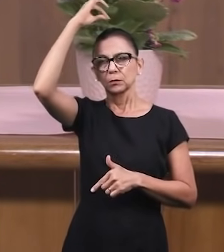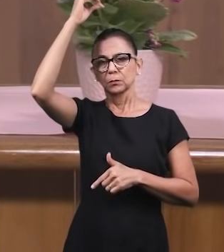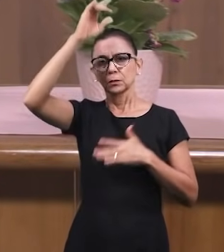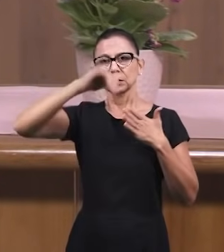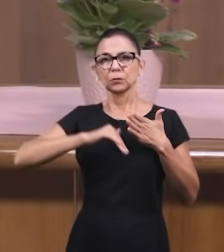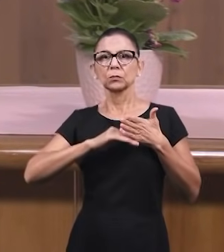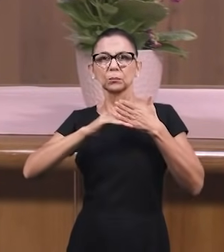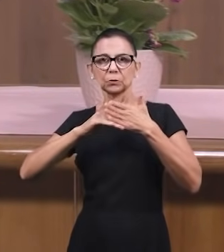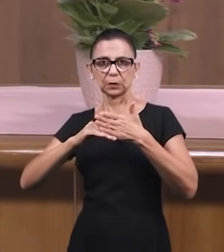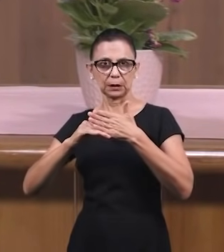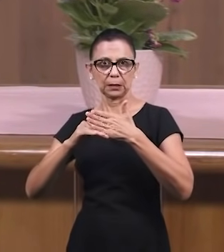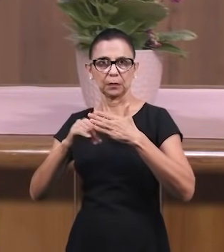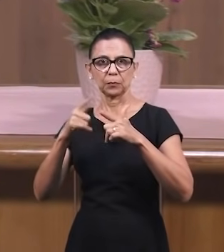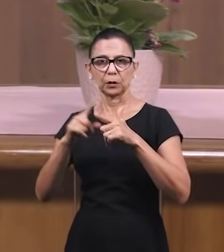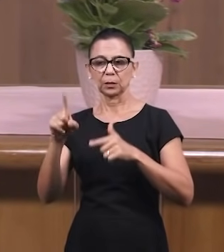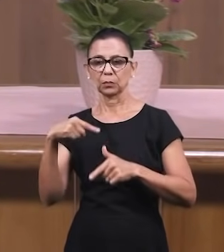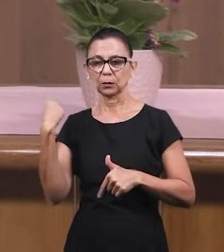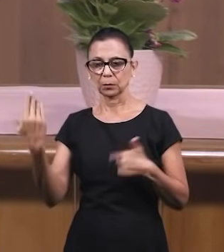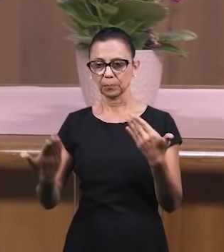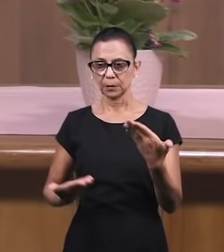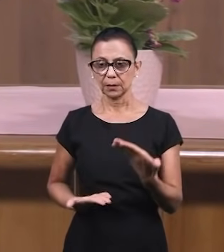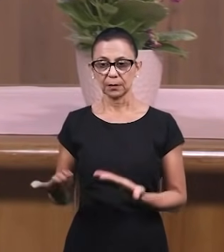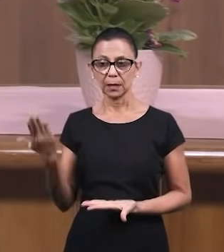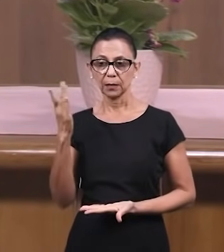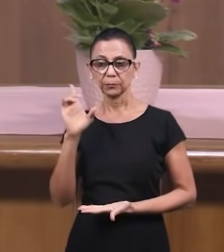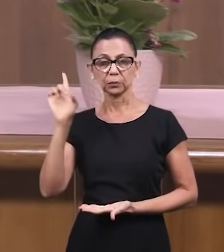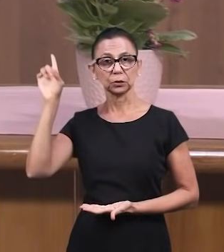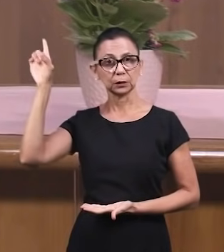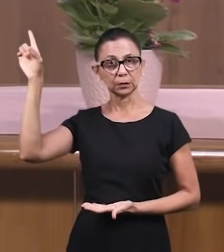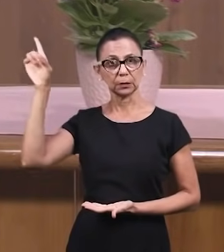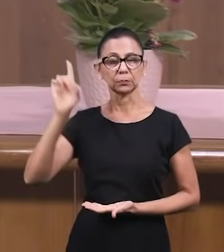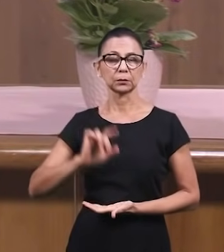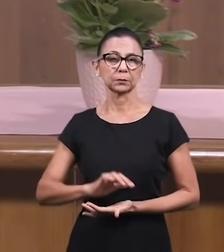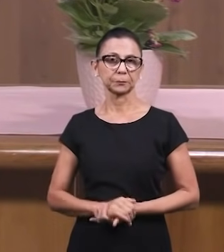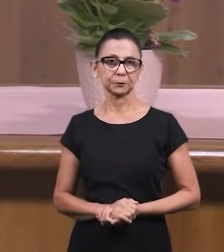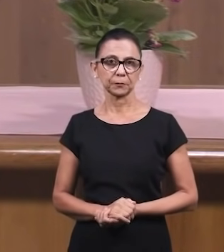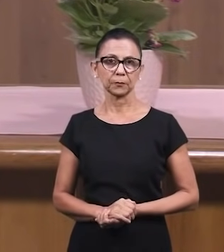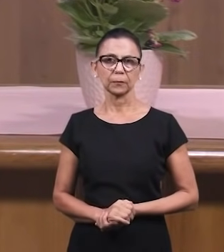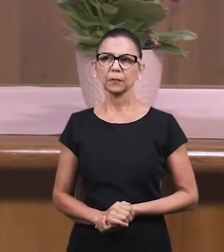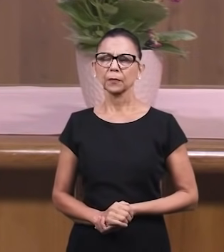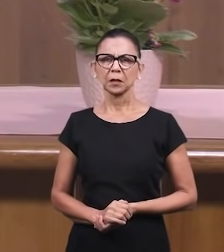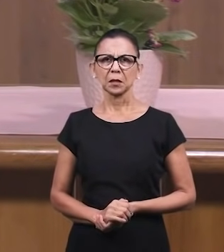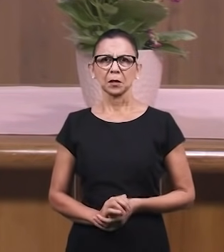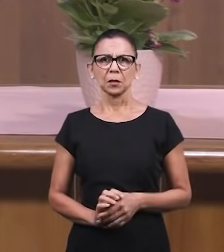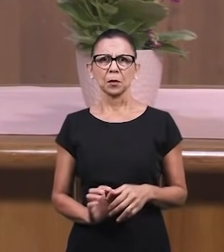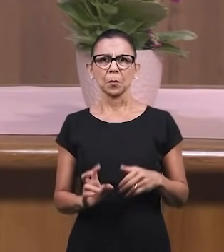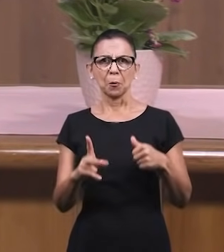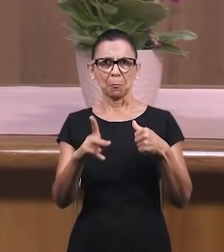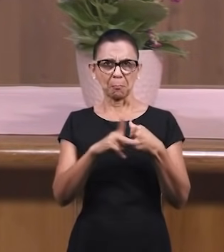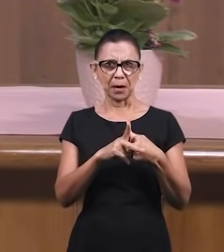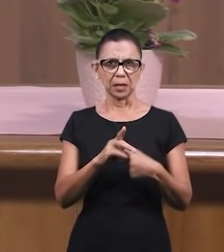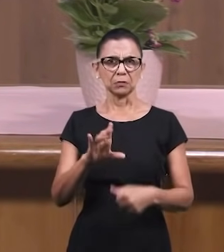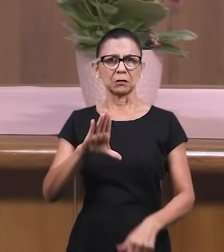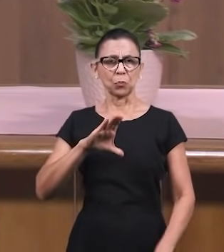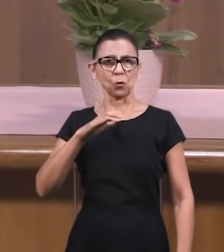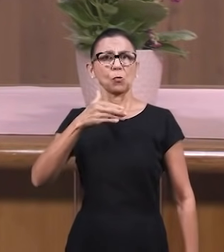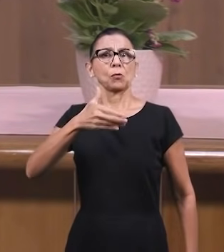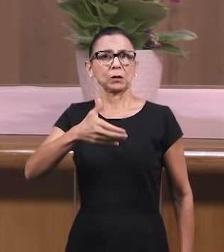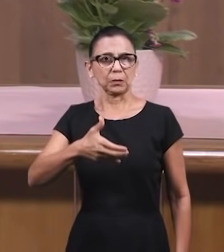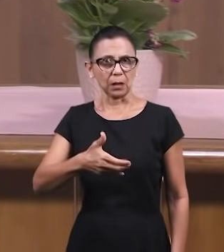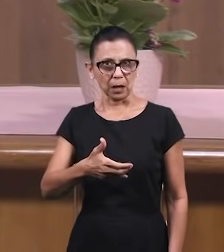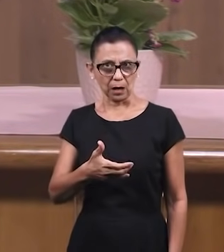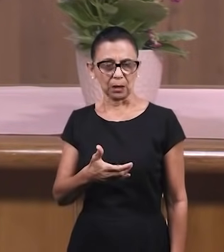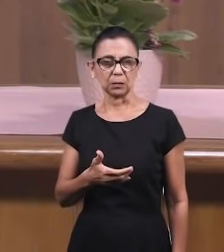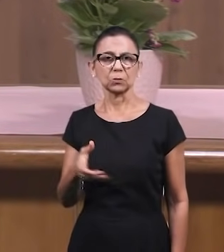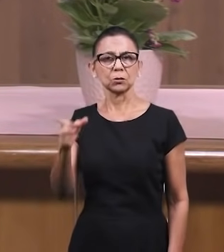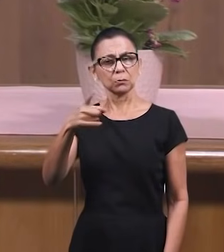Deus. Pedro foi ousado. Você pode ser ousado, nós podemos ser ousados. No